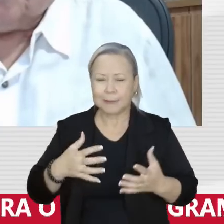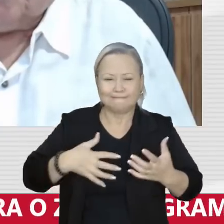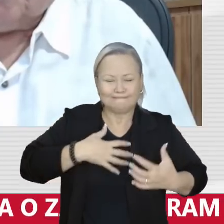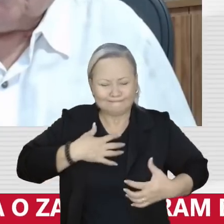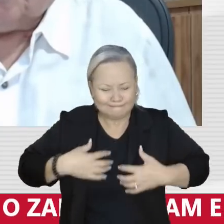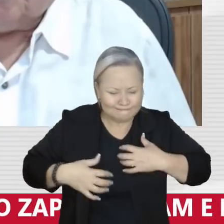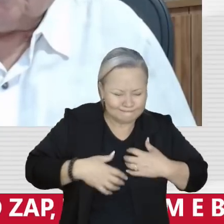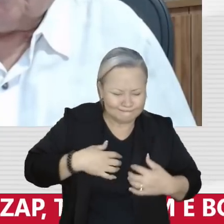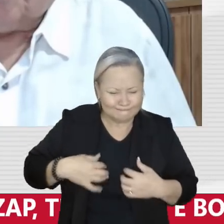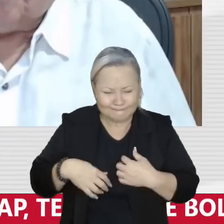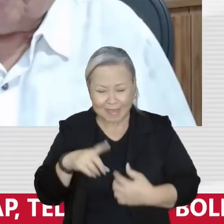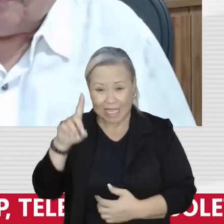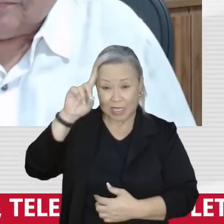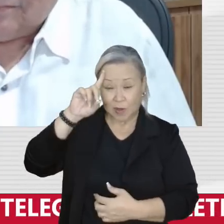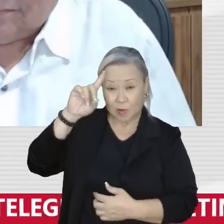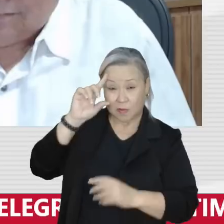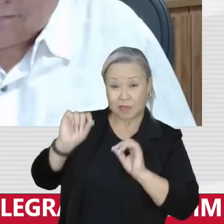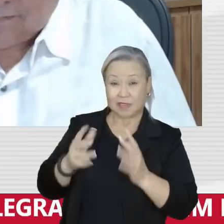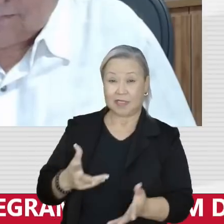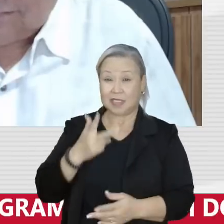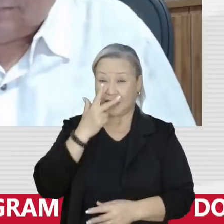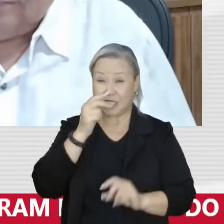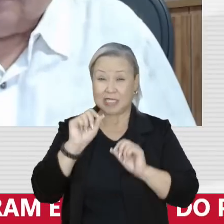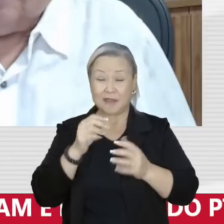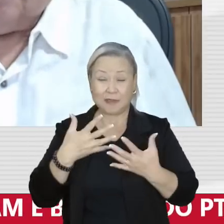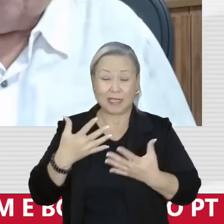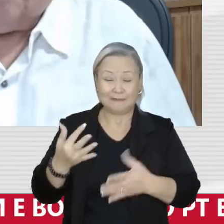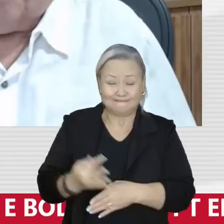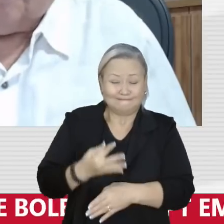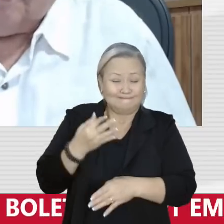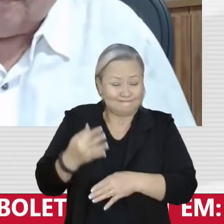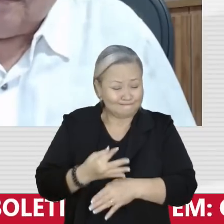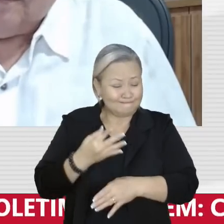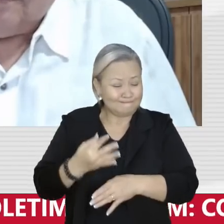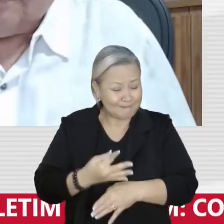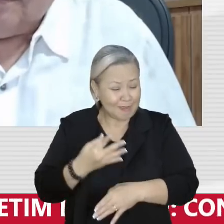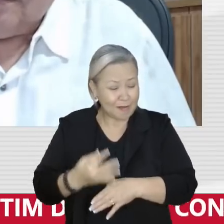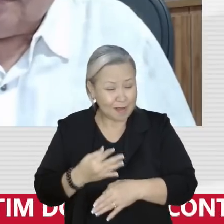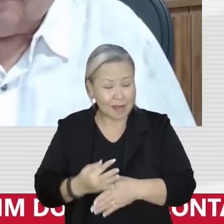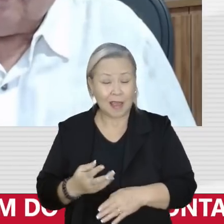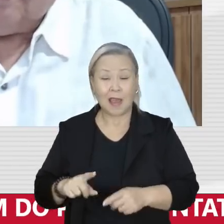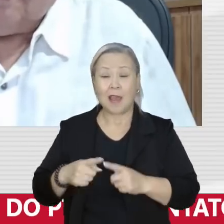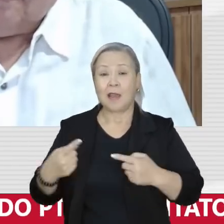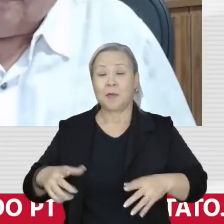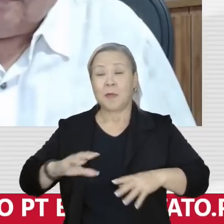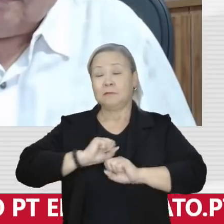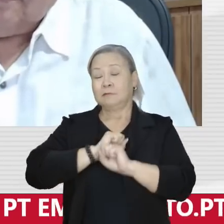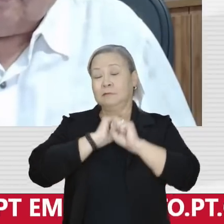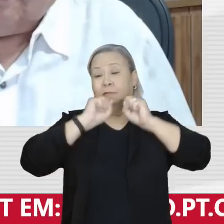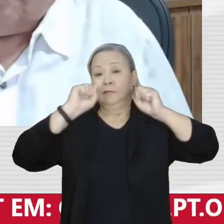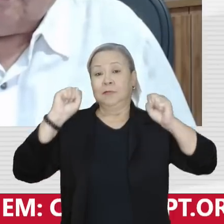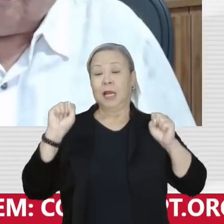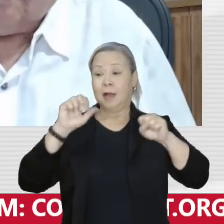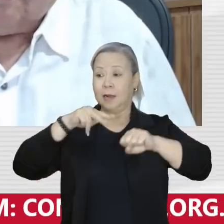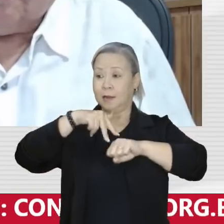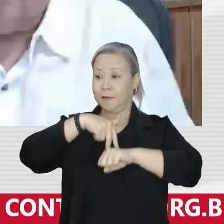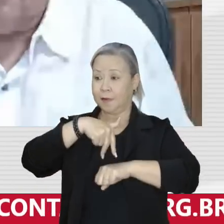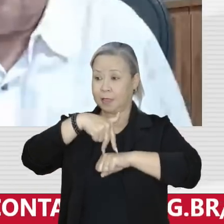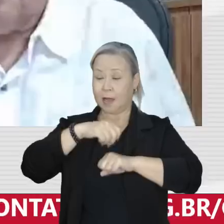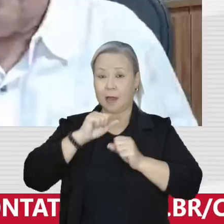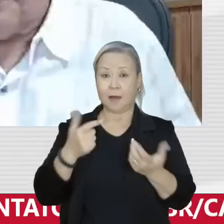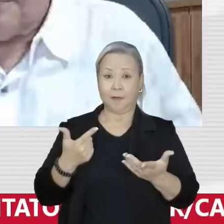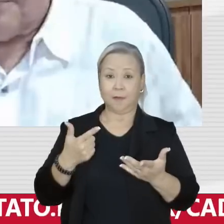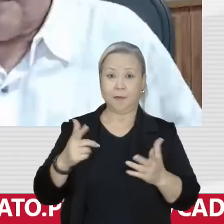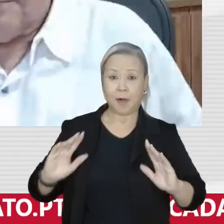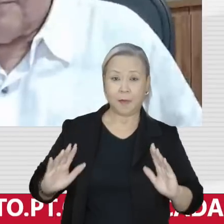cada dia, que a gente achava que não ia aguentar mais do cansaço, mas levantava no outro dia de manhã para ir para a campanha, porque sabia o que estava